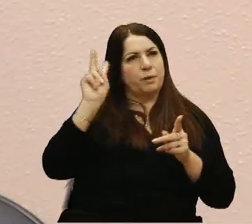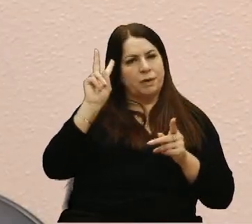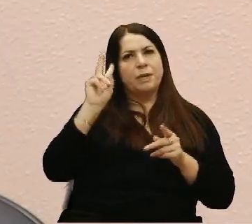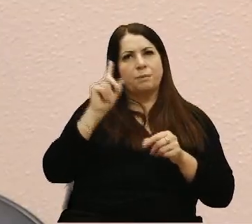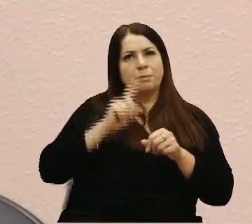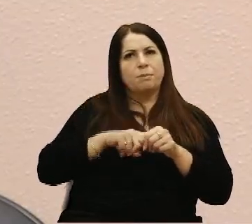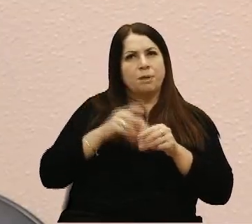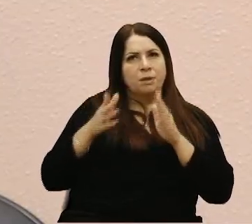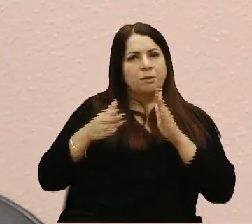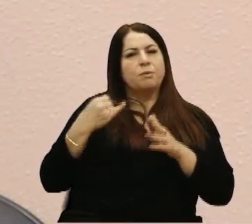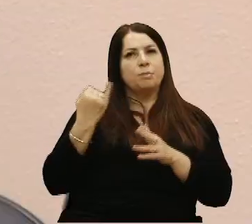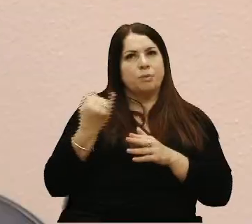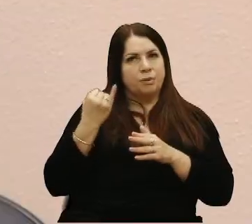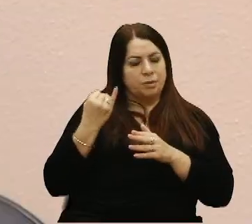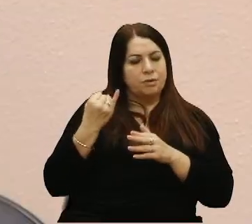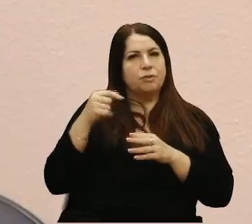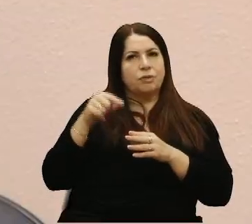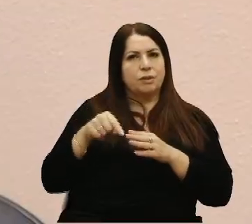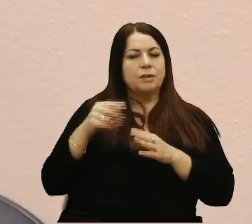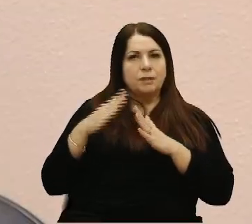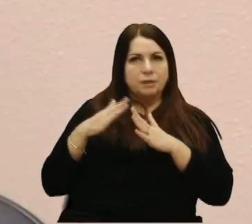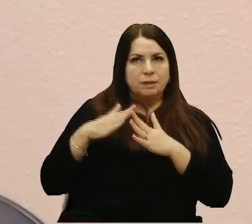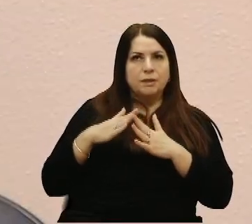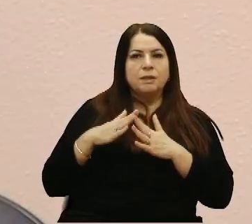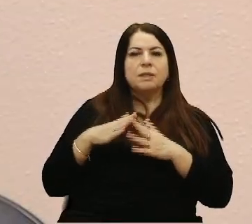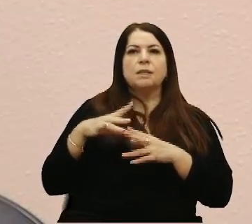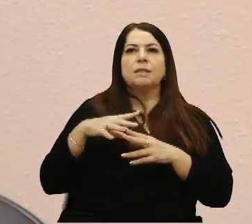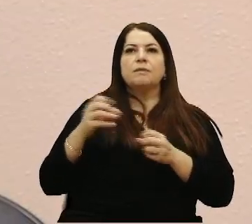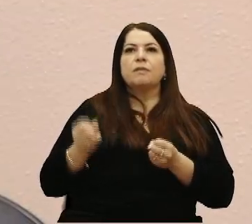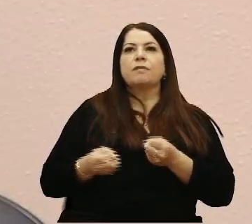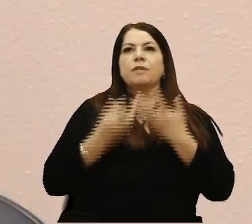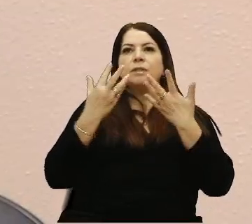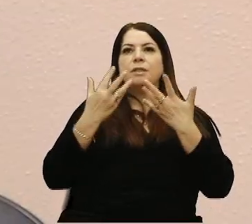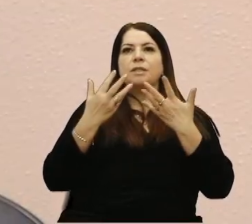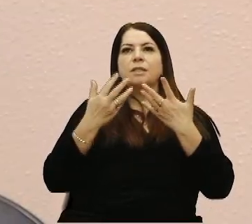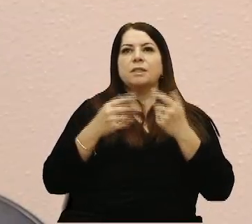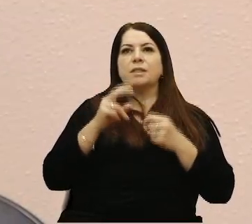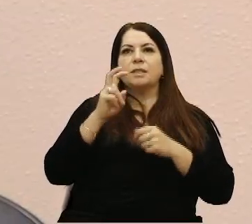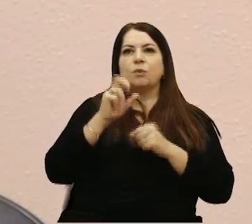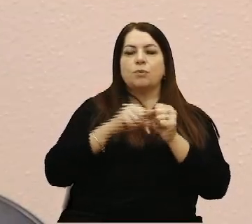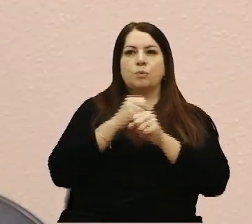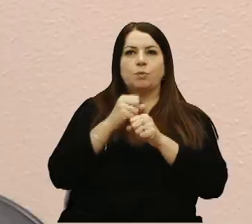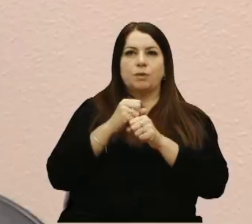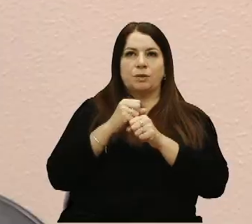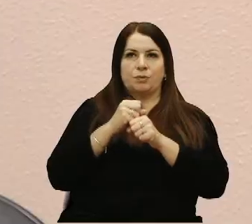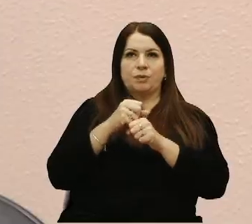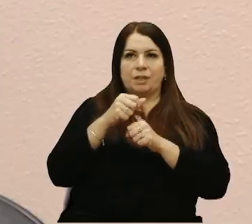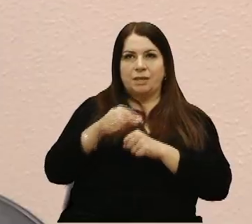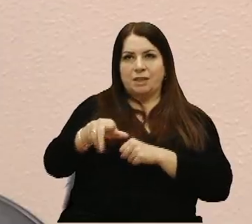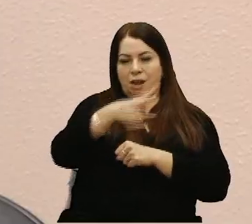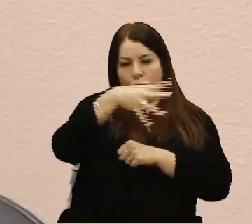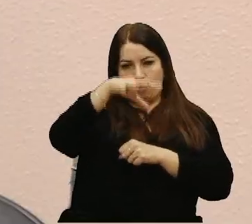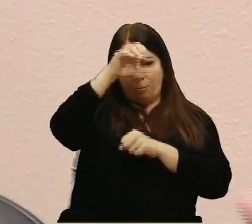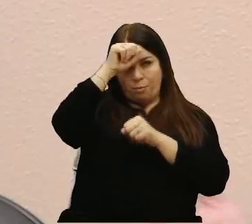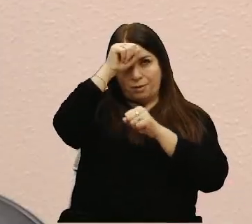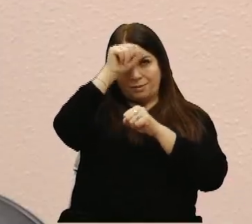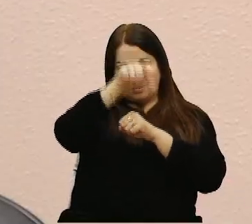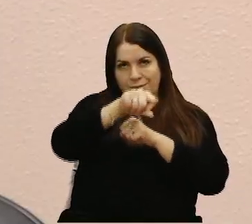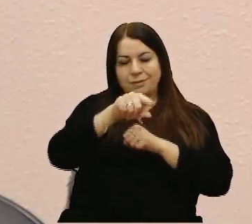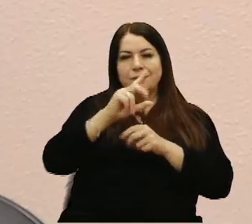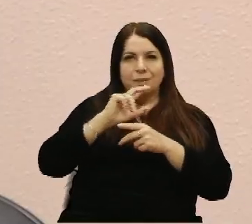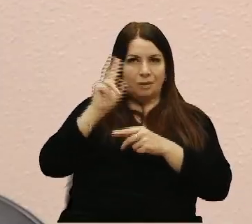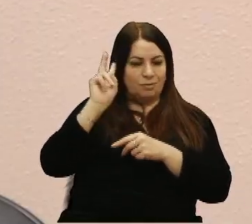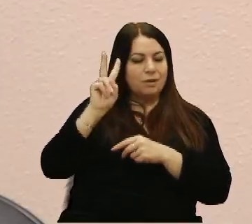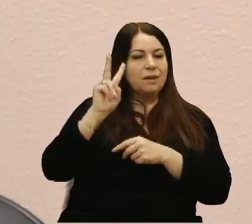momento importante, Saul, aqui nessa casa, que foi a comemoração alusiva aos 50 anos da Umbanda Caxias. Me lembro do teu discurso até